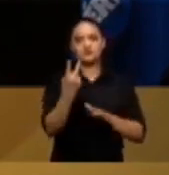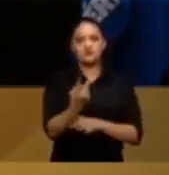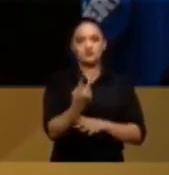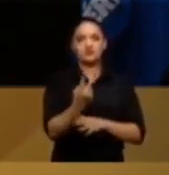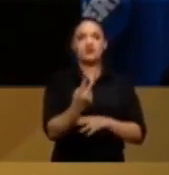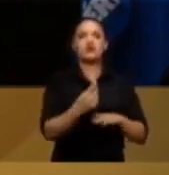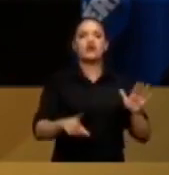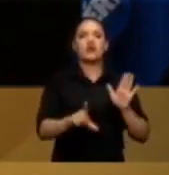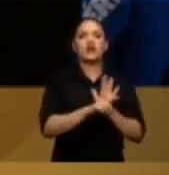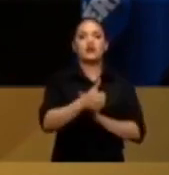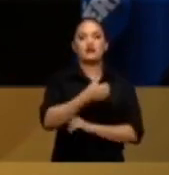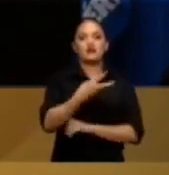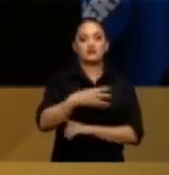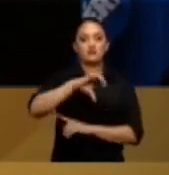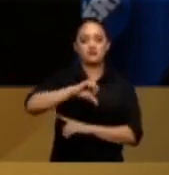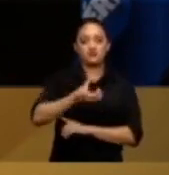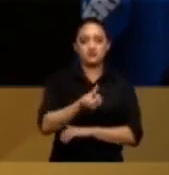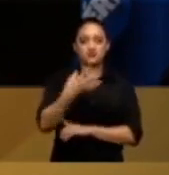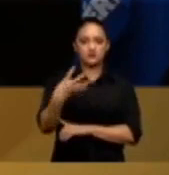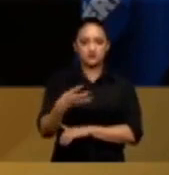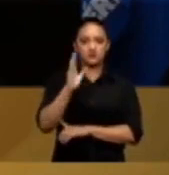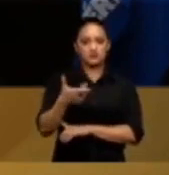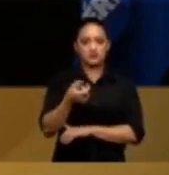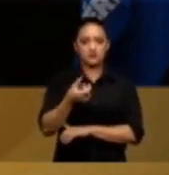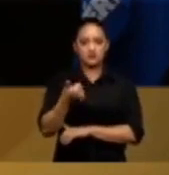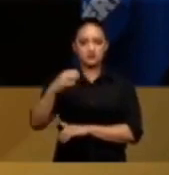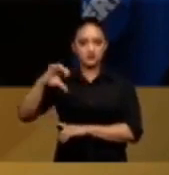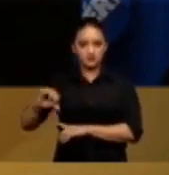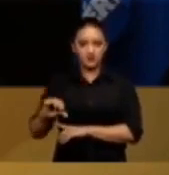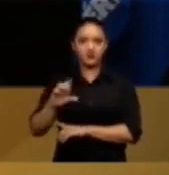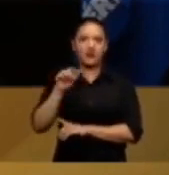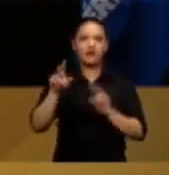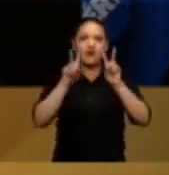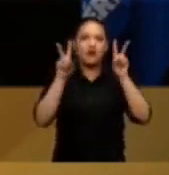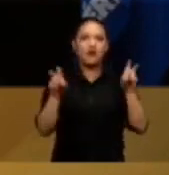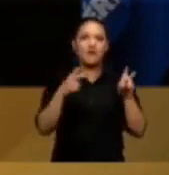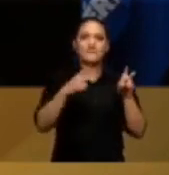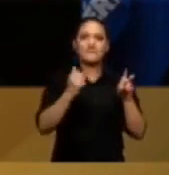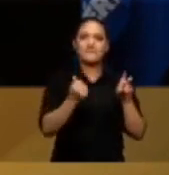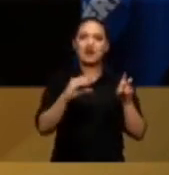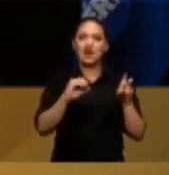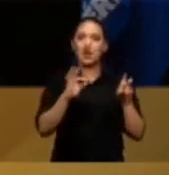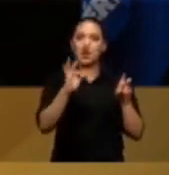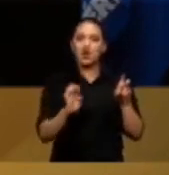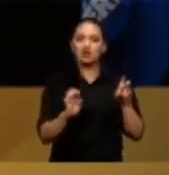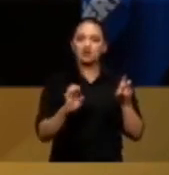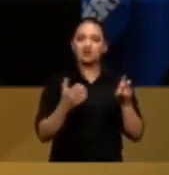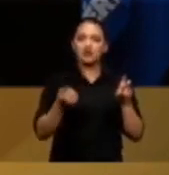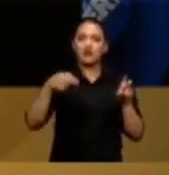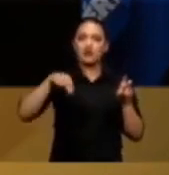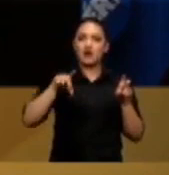Lei 13.964 de 2019, conhecido como pacote anticrime. Tudo data vênia a justificar